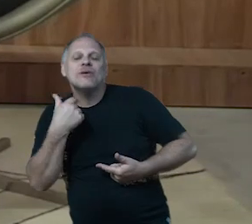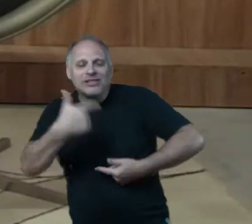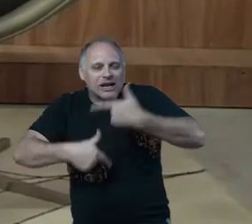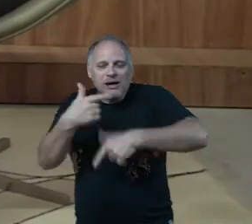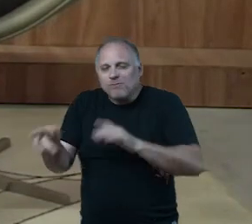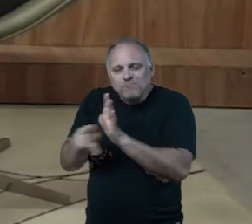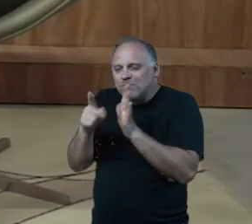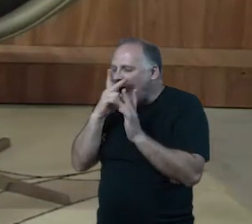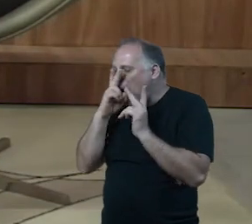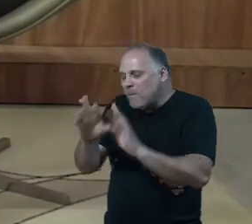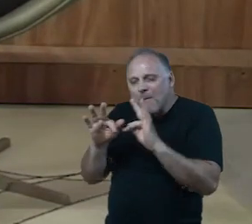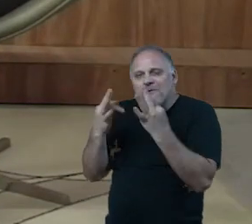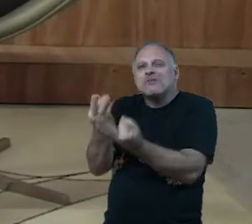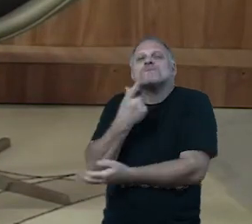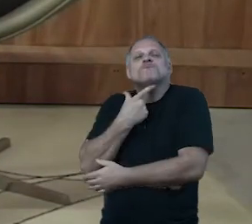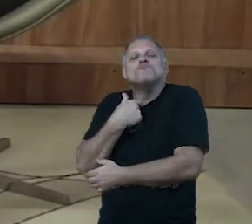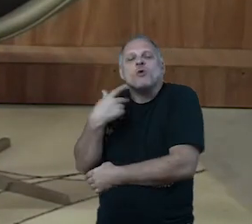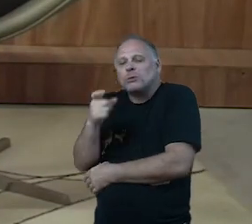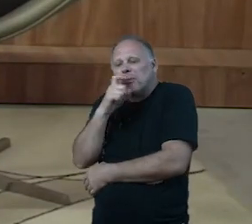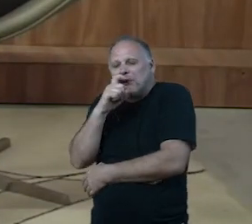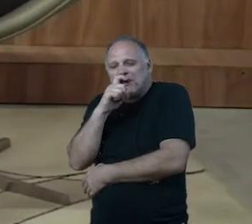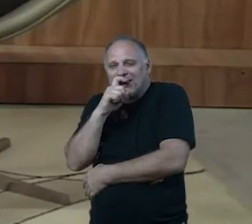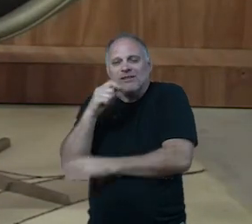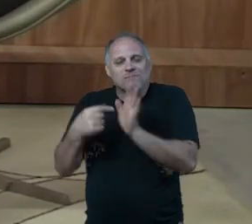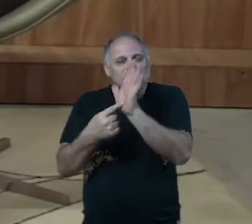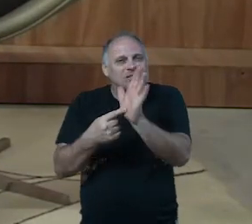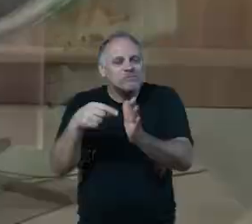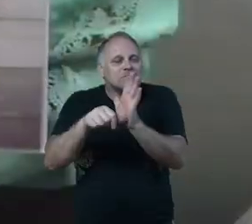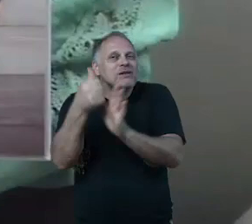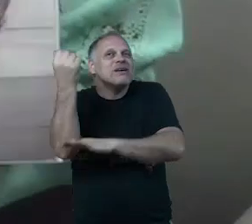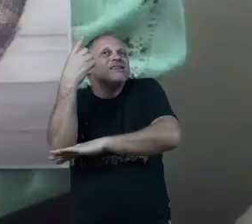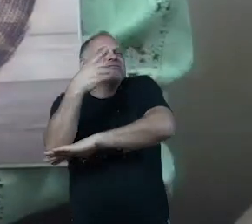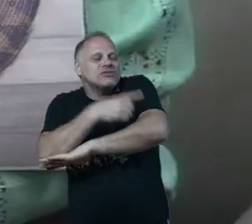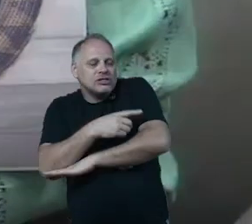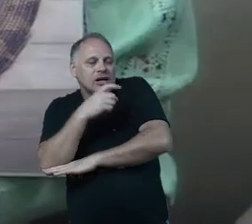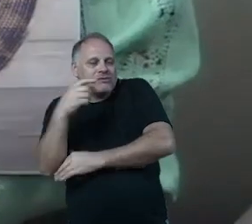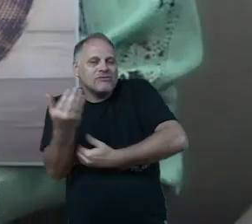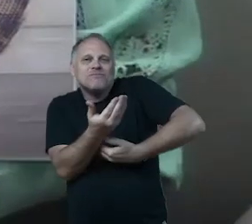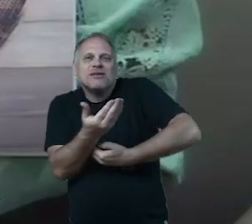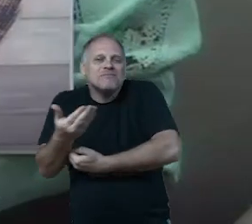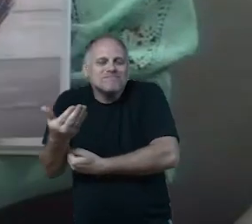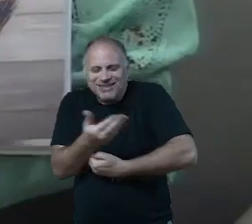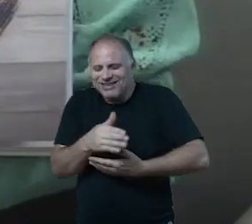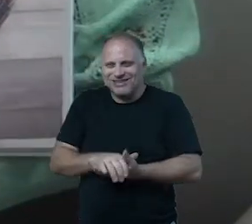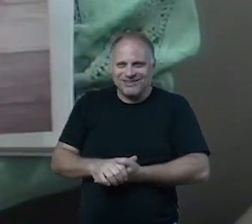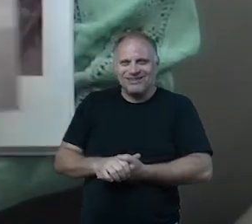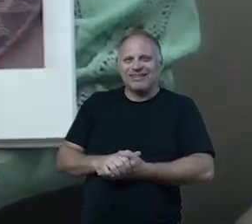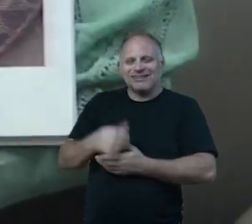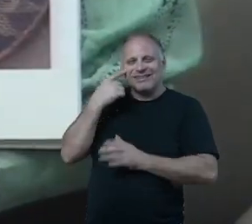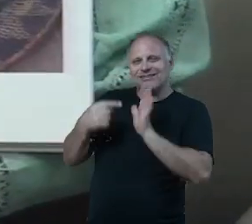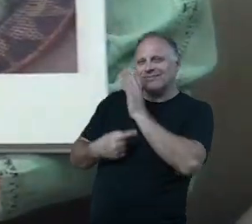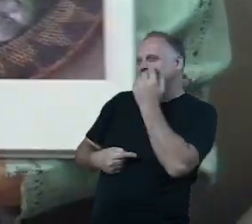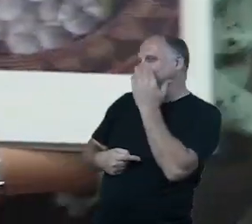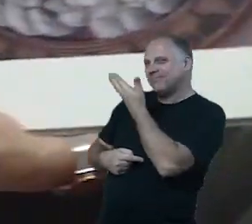que ficou muito a cara da família, assim. Uma recordação eterna que mostra os primeiros dias, assim, da criança. Aqui tá com a espada do Star